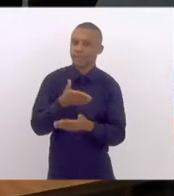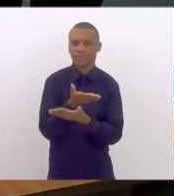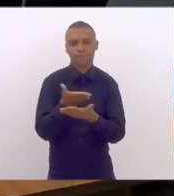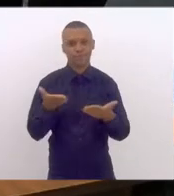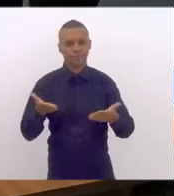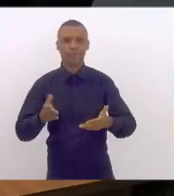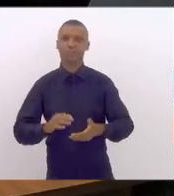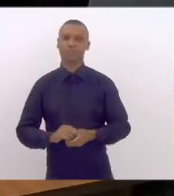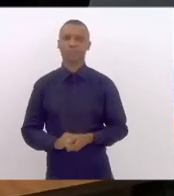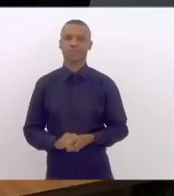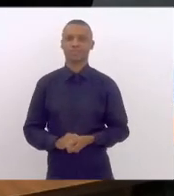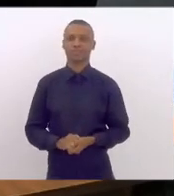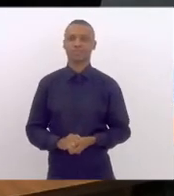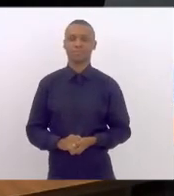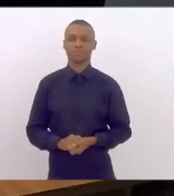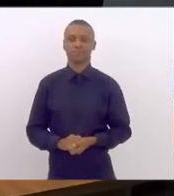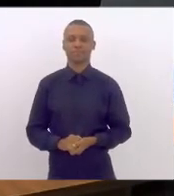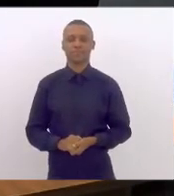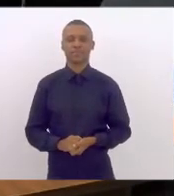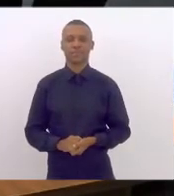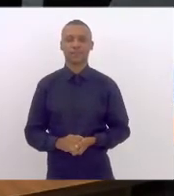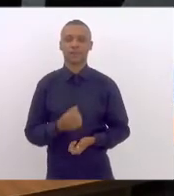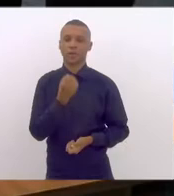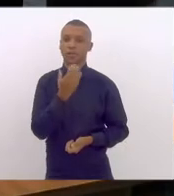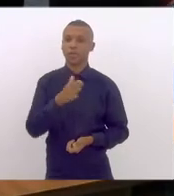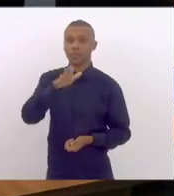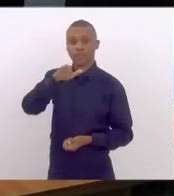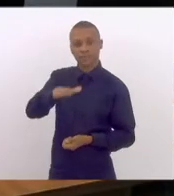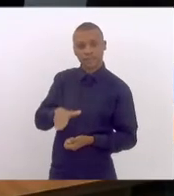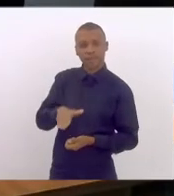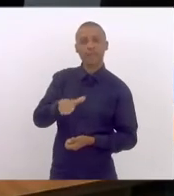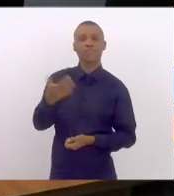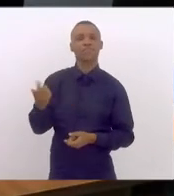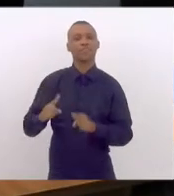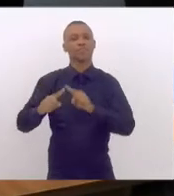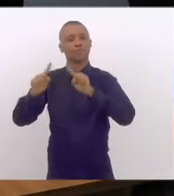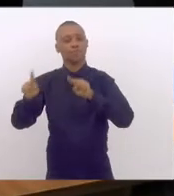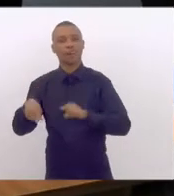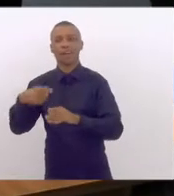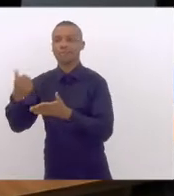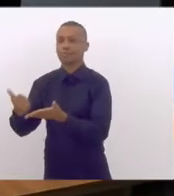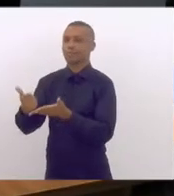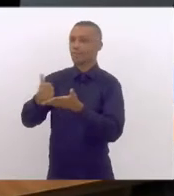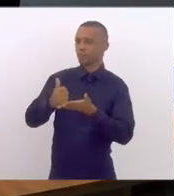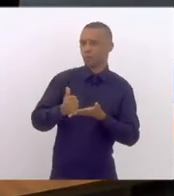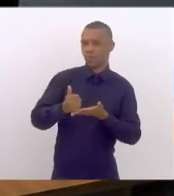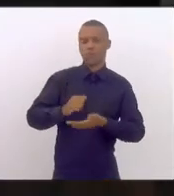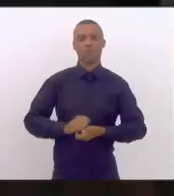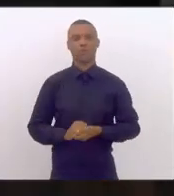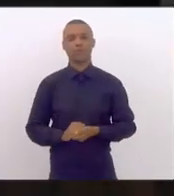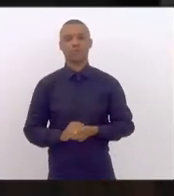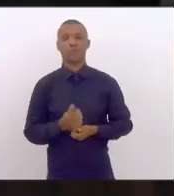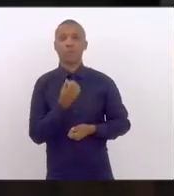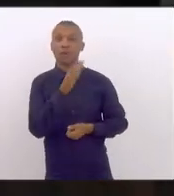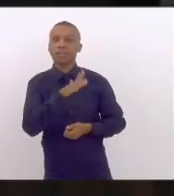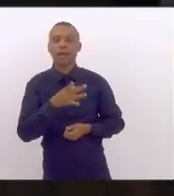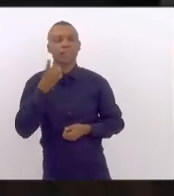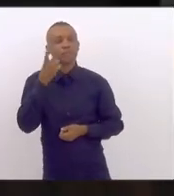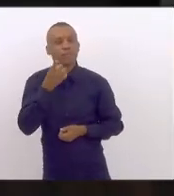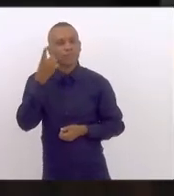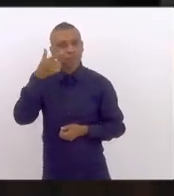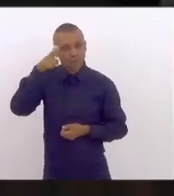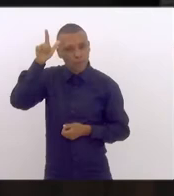todos Boa tarde assessoras e assessores Boa tarde deputado Luís